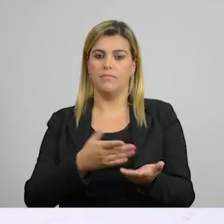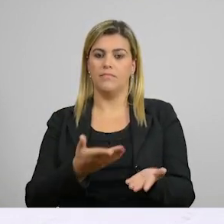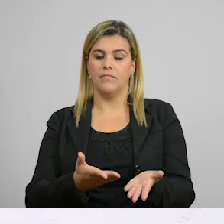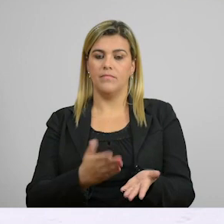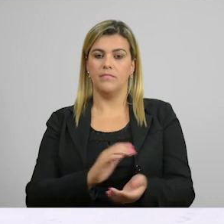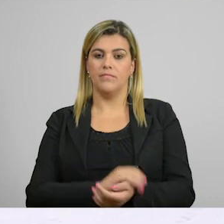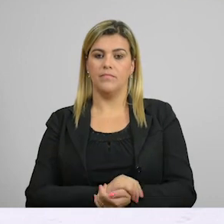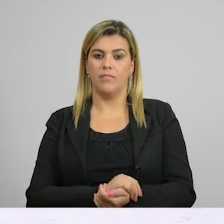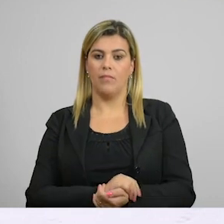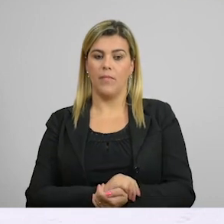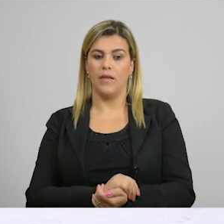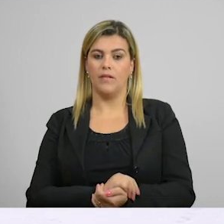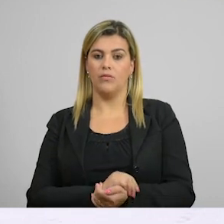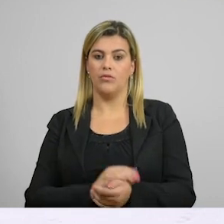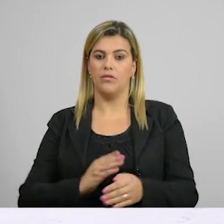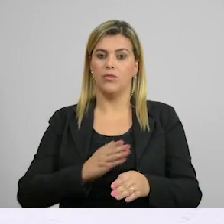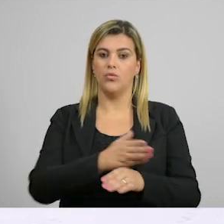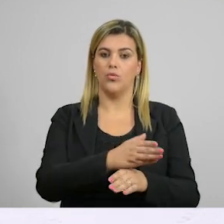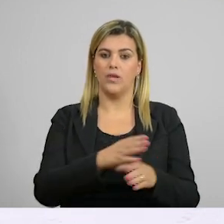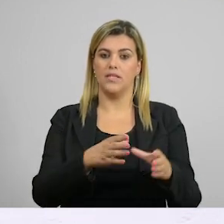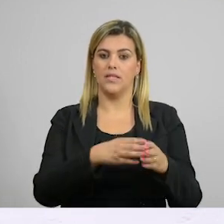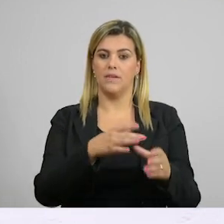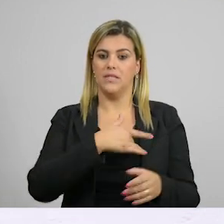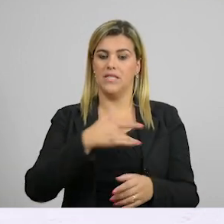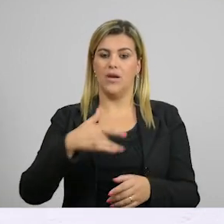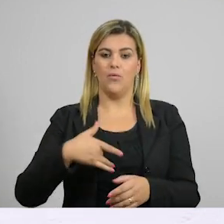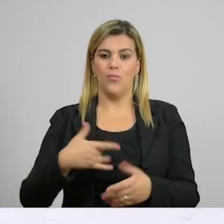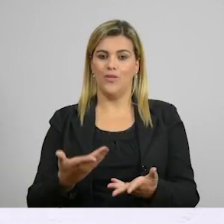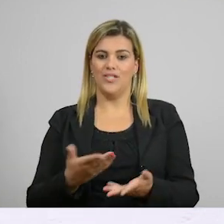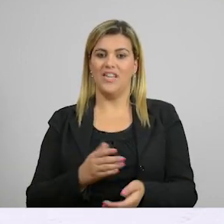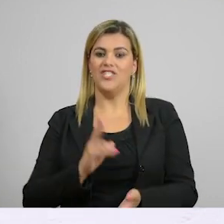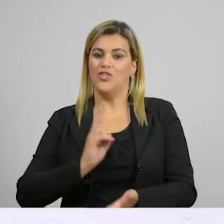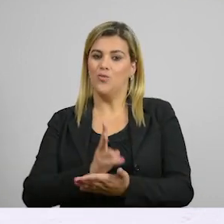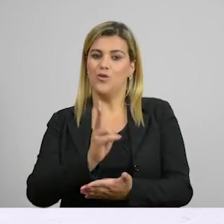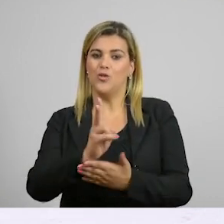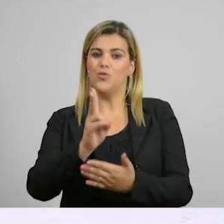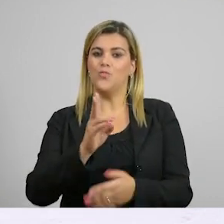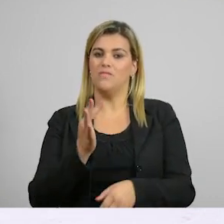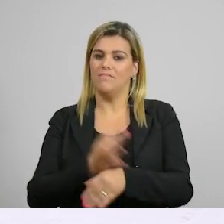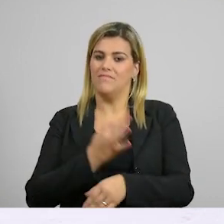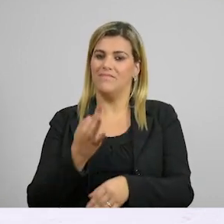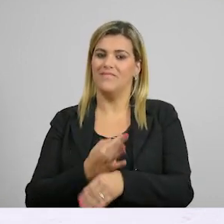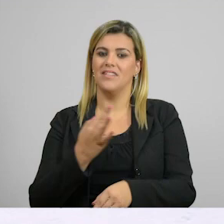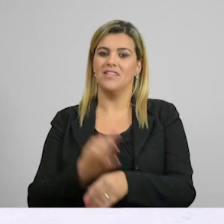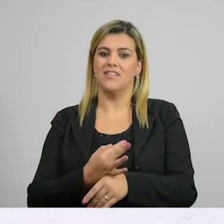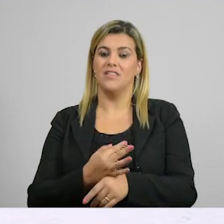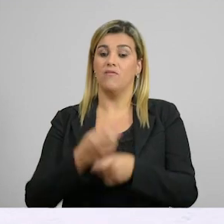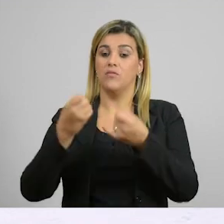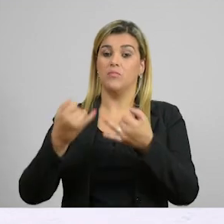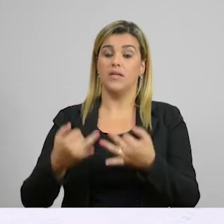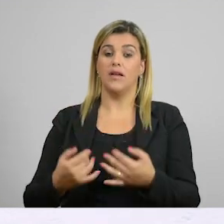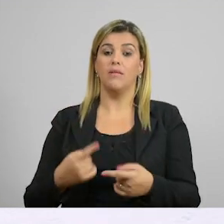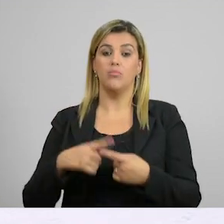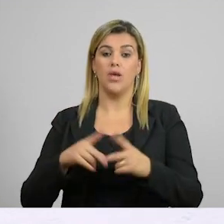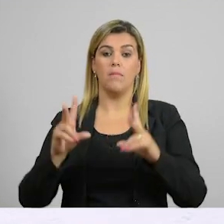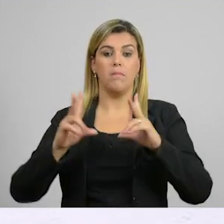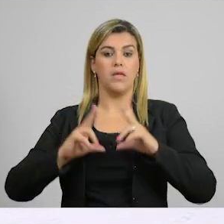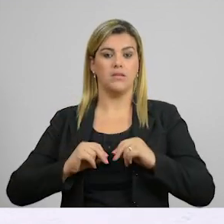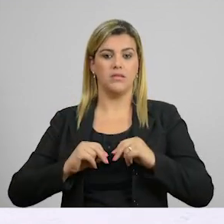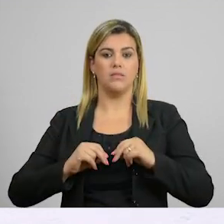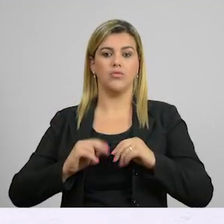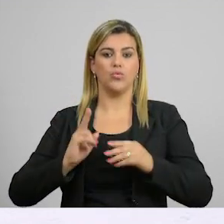oficialmente, portanto, entramos nela. Não queremos mais sair. Sim. E vamos mostrar, justificar por